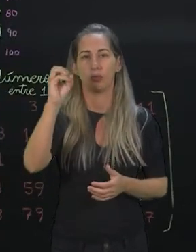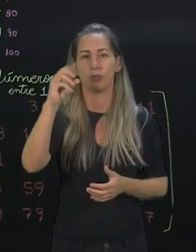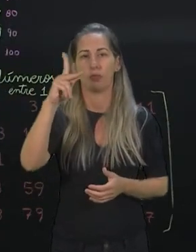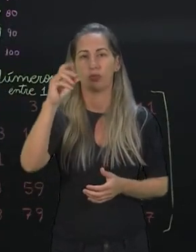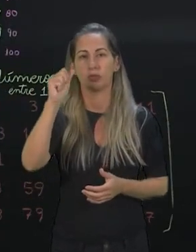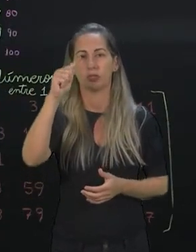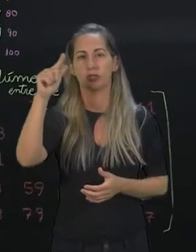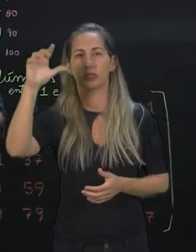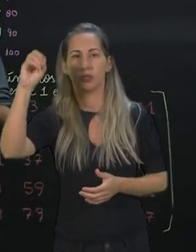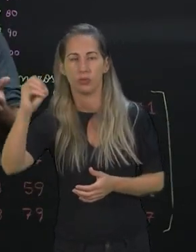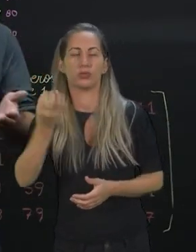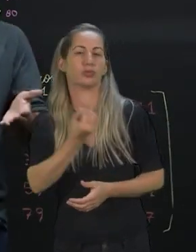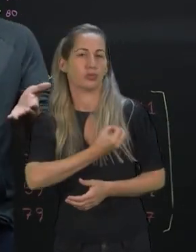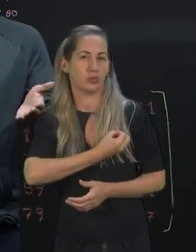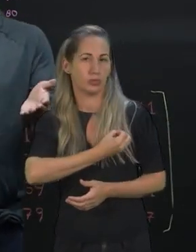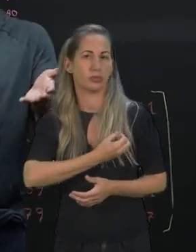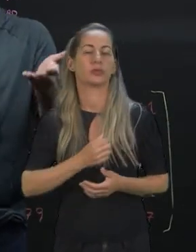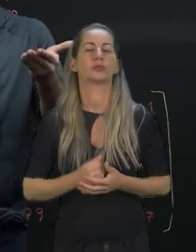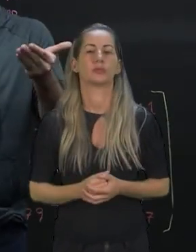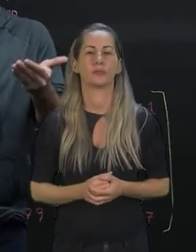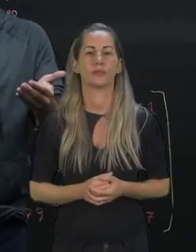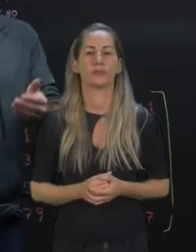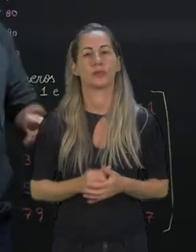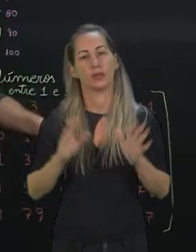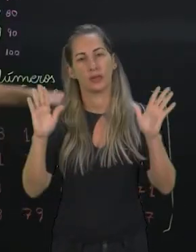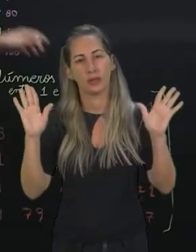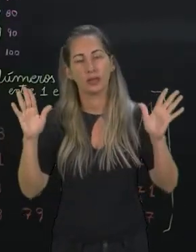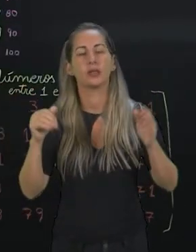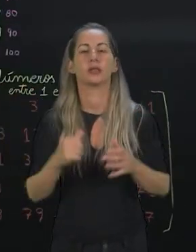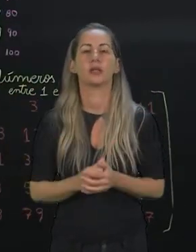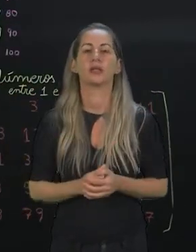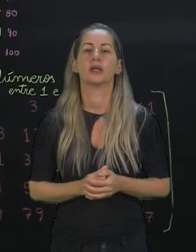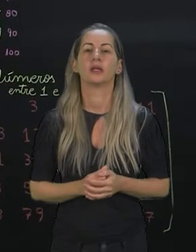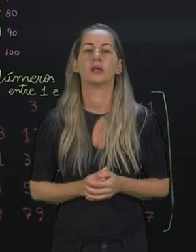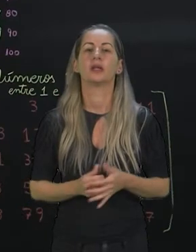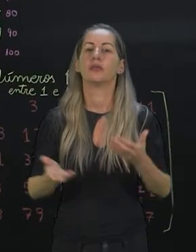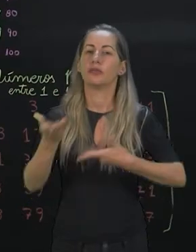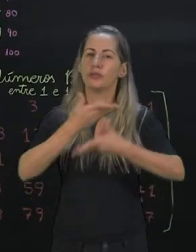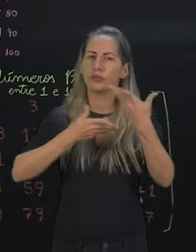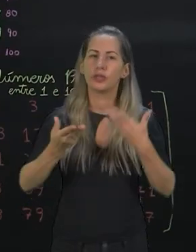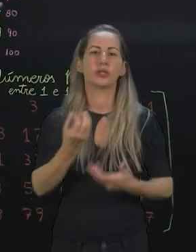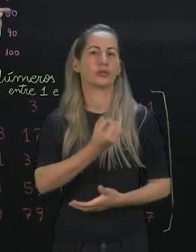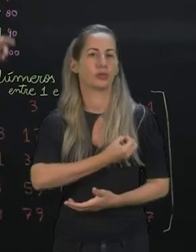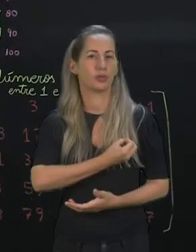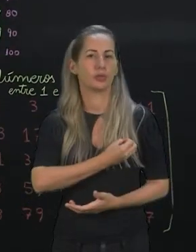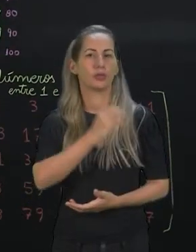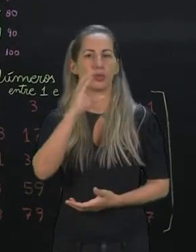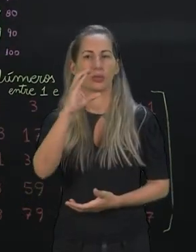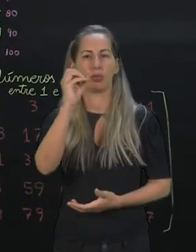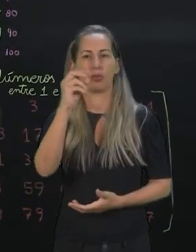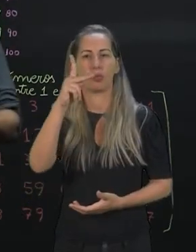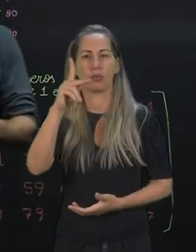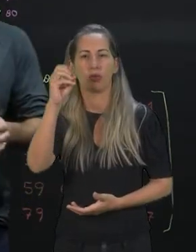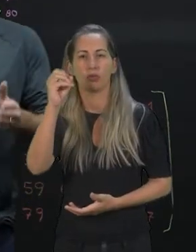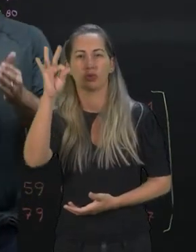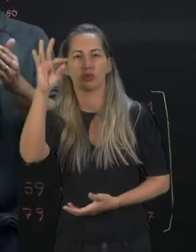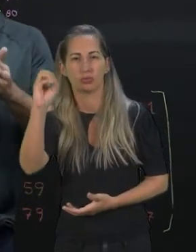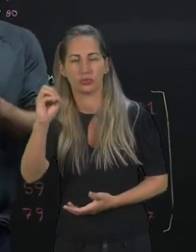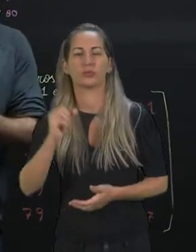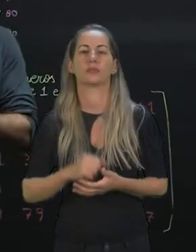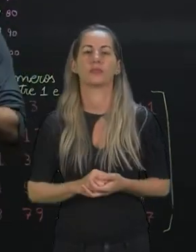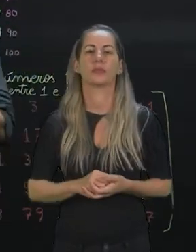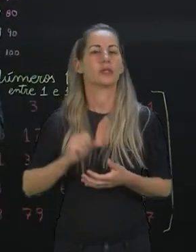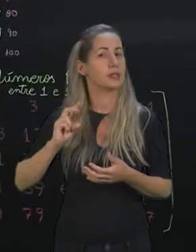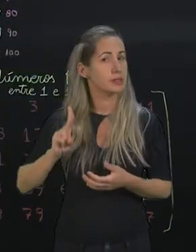de números, tá? E essa decomposição, logicamente, ela vem de números compostos. E essa decomposição,